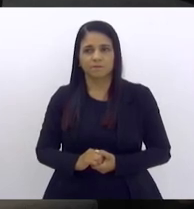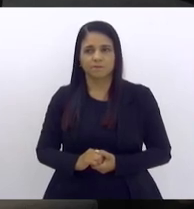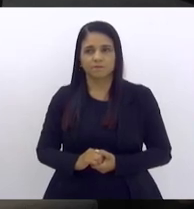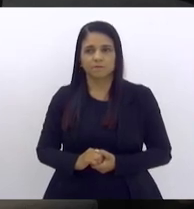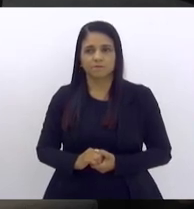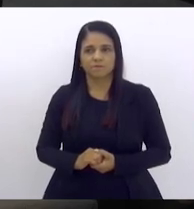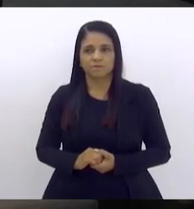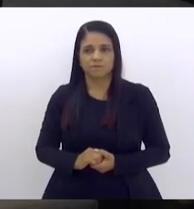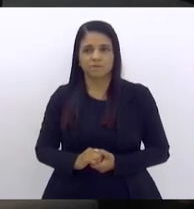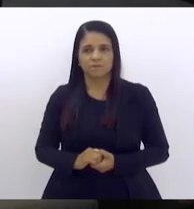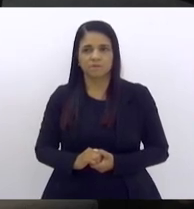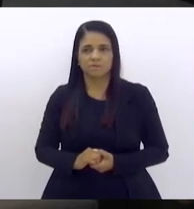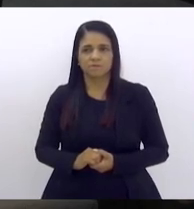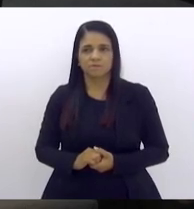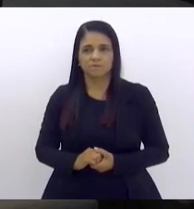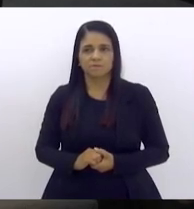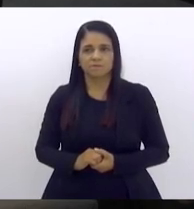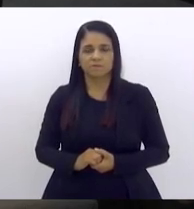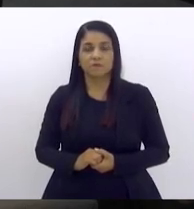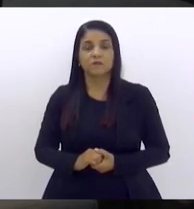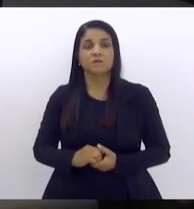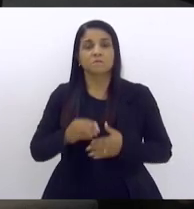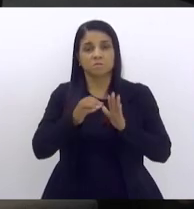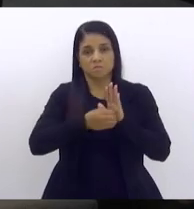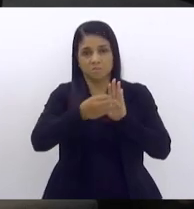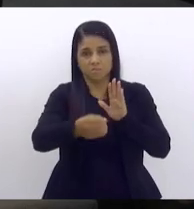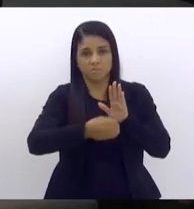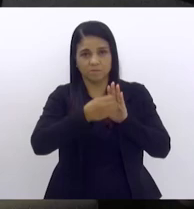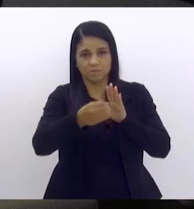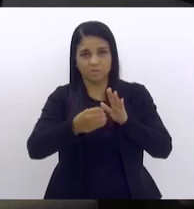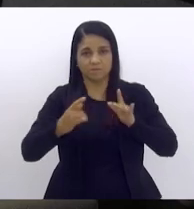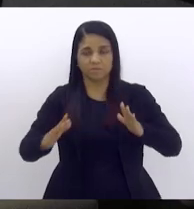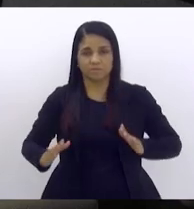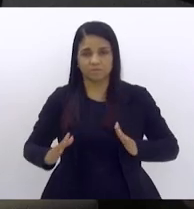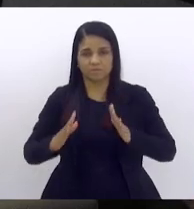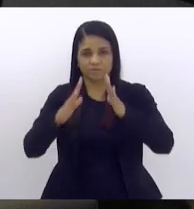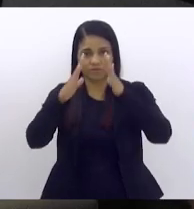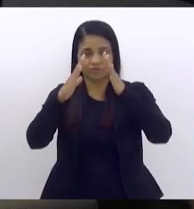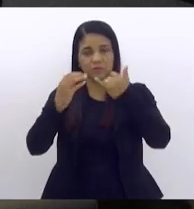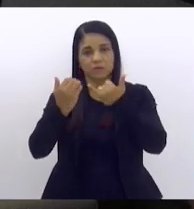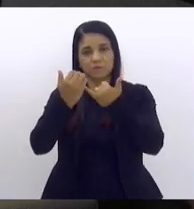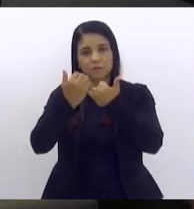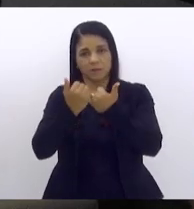Para emitir parecer pelo tombamento do terreirão do samba.